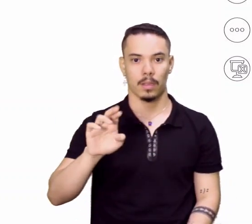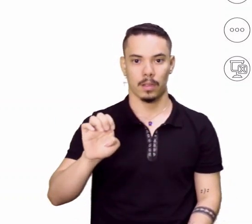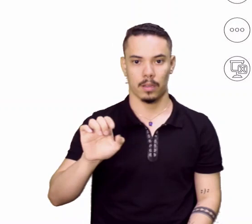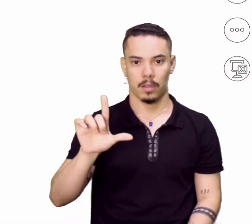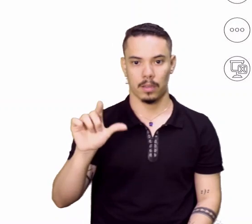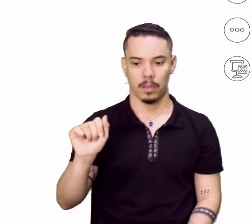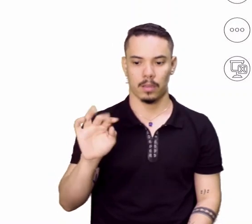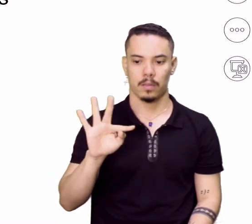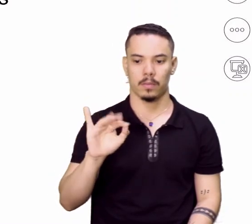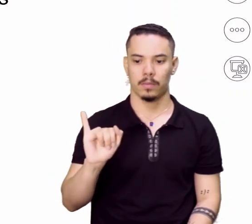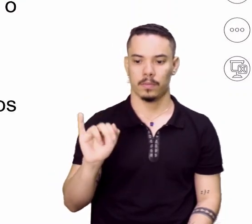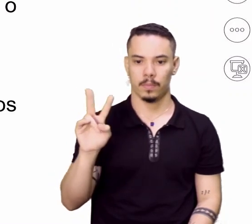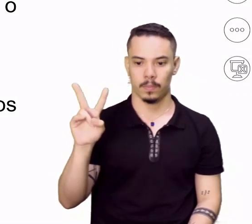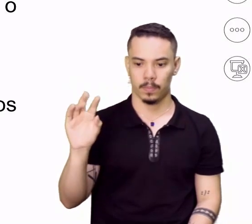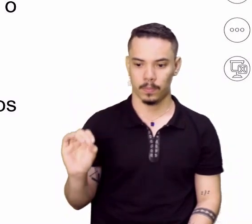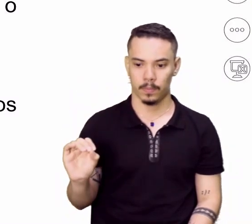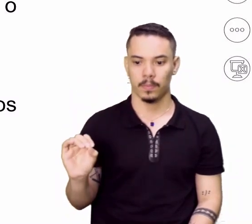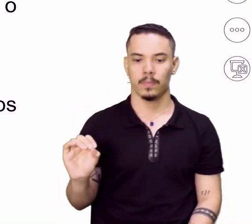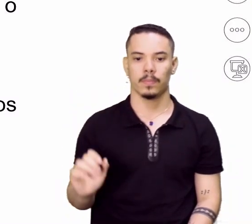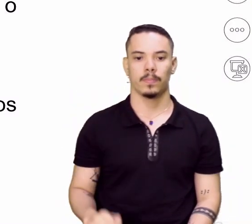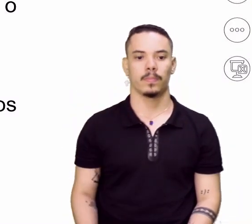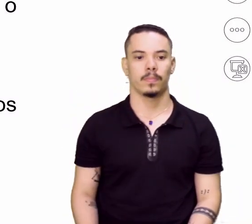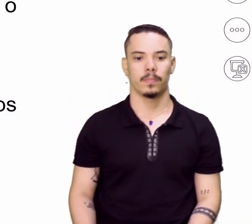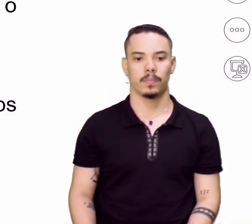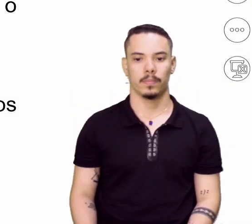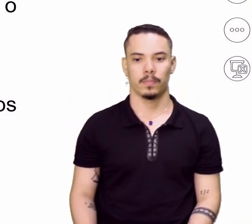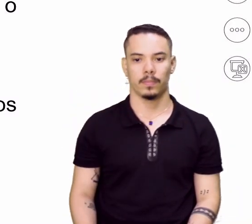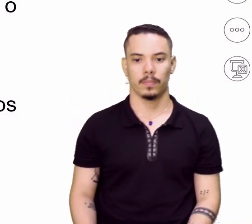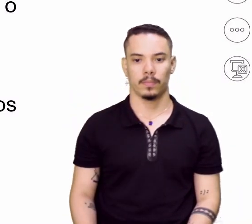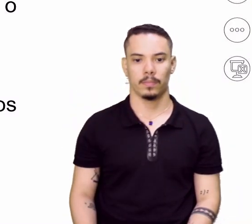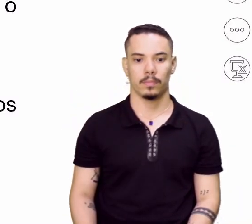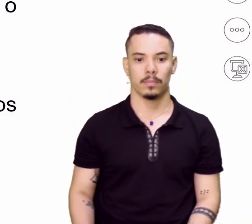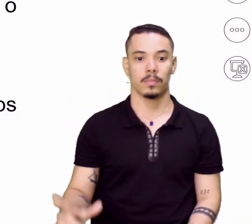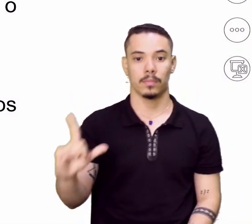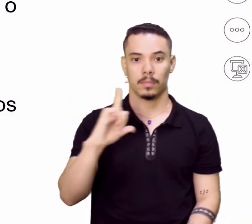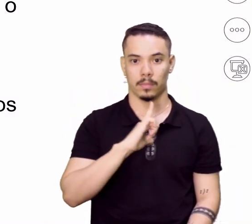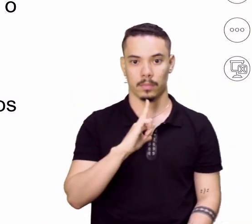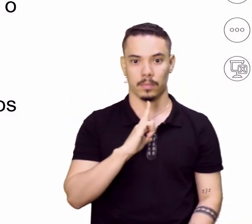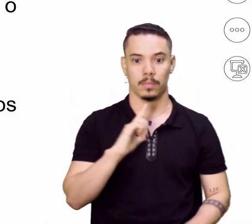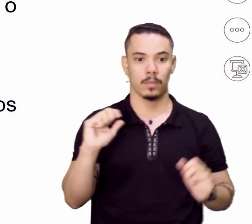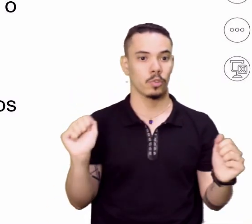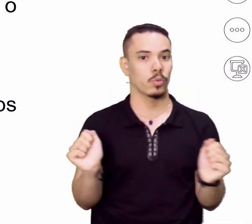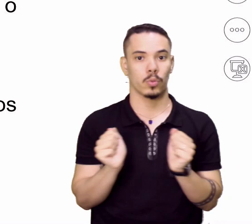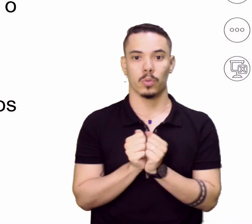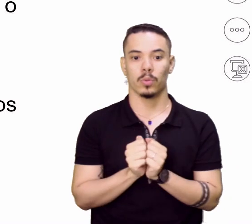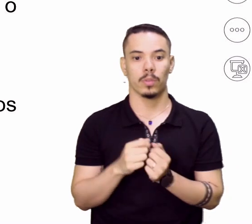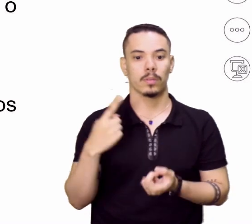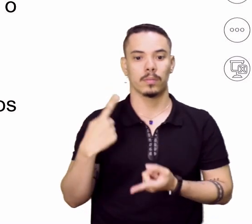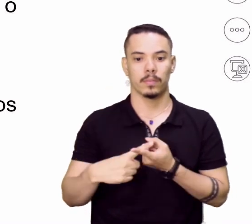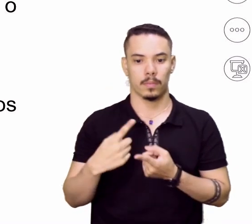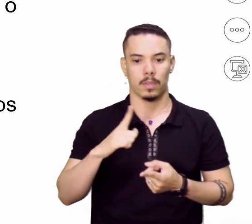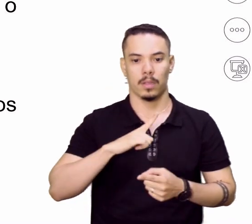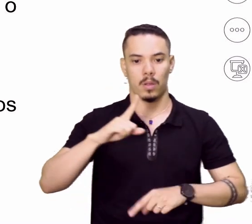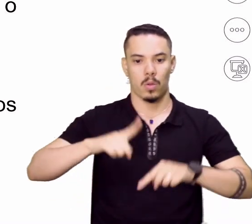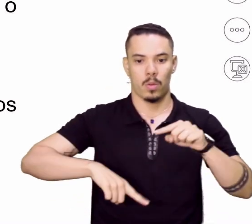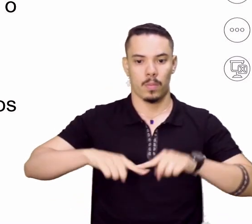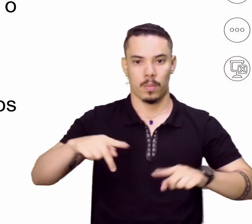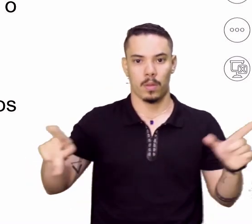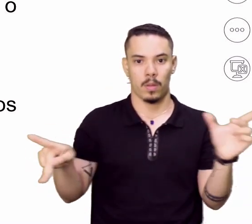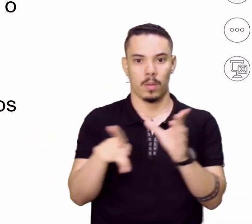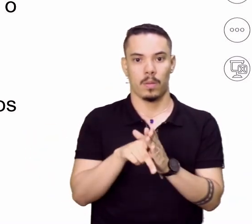relativo que ele tá o quê, ó? Um pronome relativo porque ele está como objeto